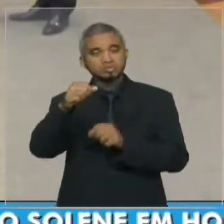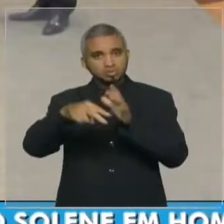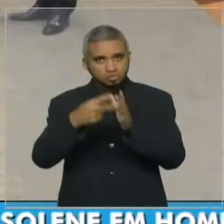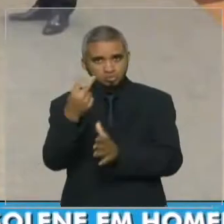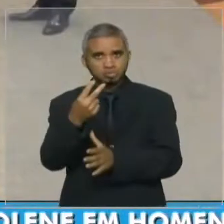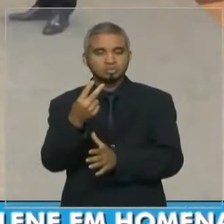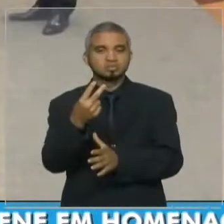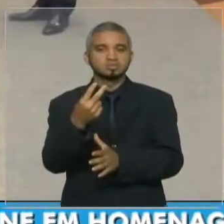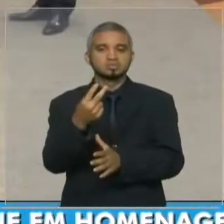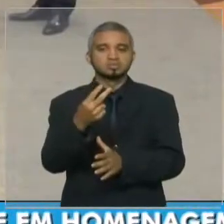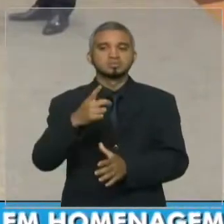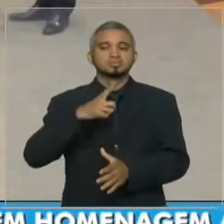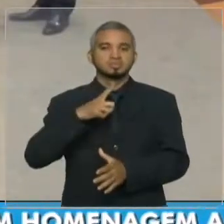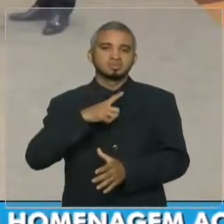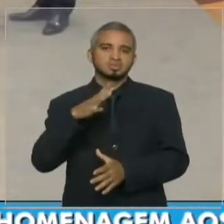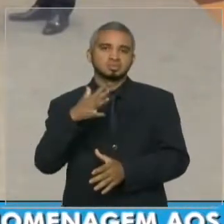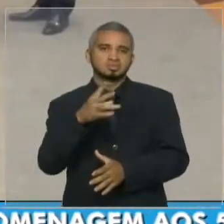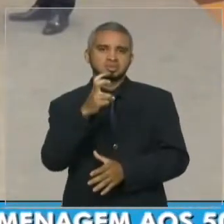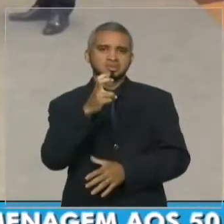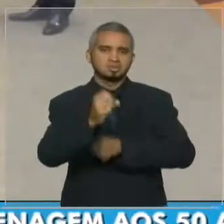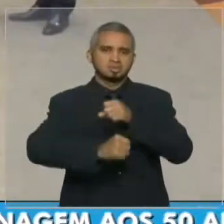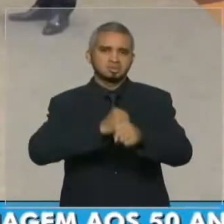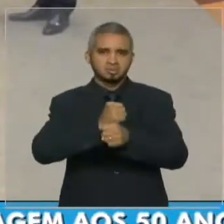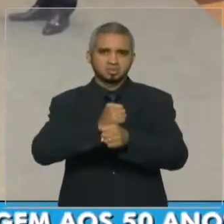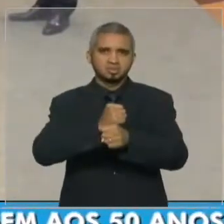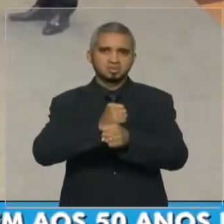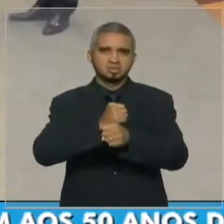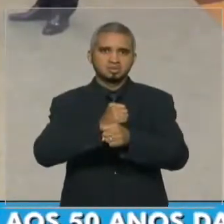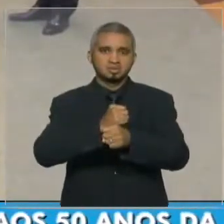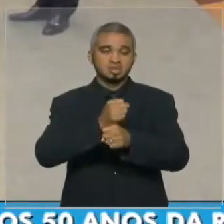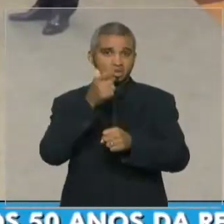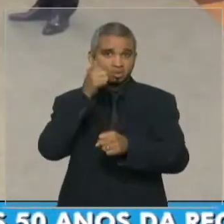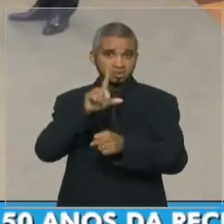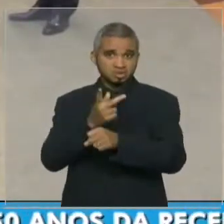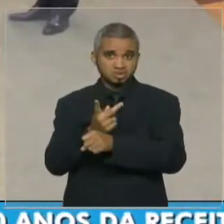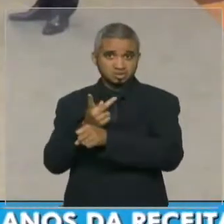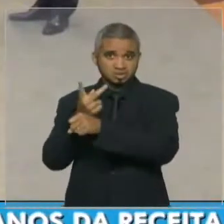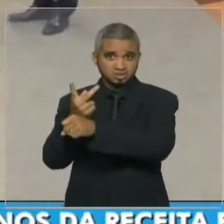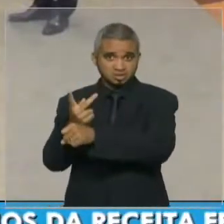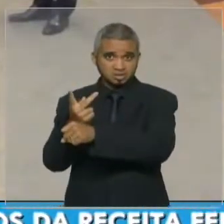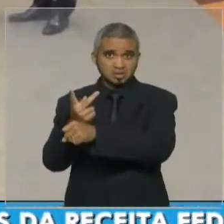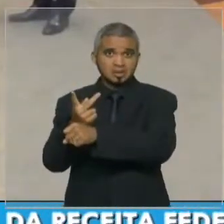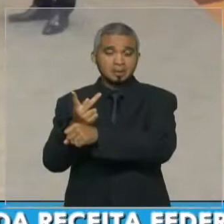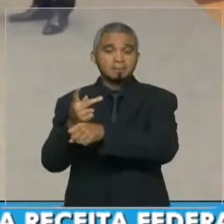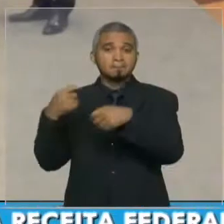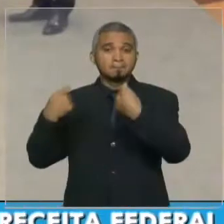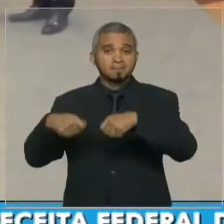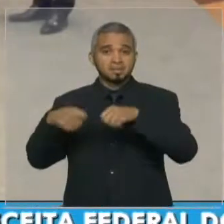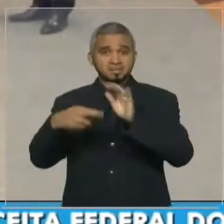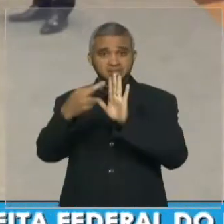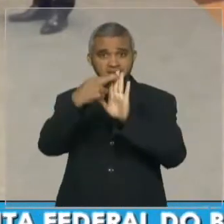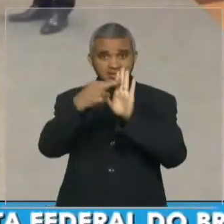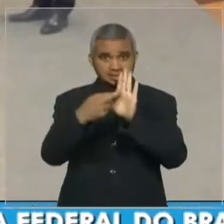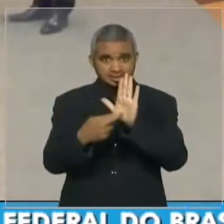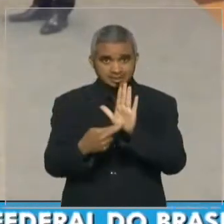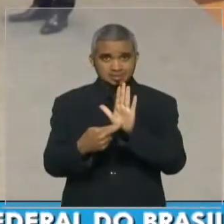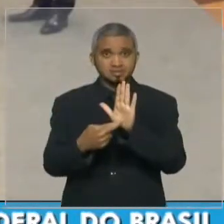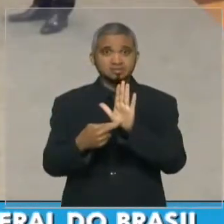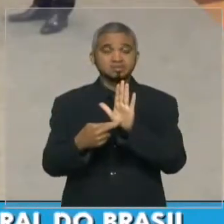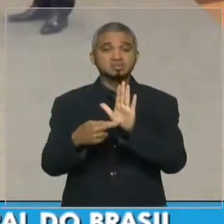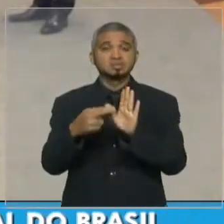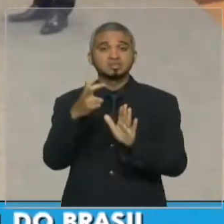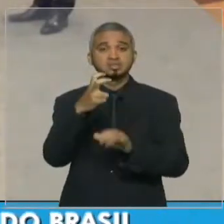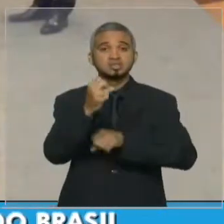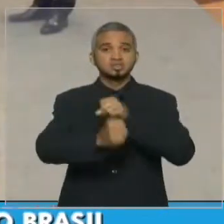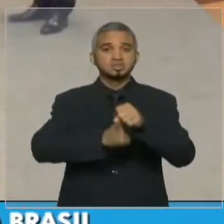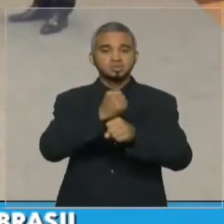um intersício de pelo menos 5 anos. O colega que recebe o prêmio, esse prêmio, ele tem que, necessariamente pelas regras do colegiado, tem que passar pelo menos